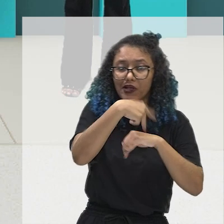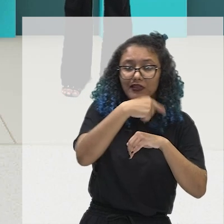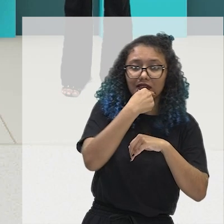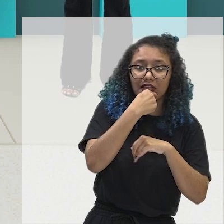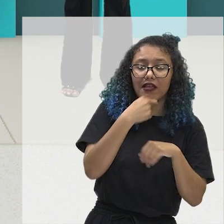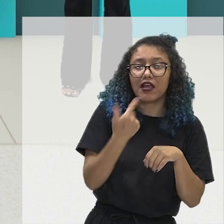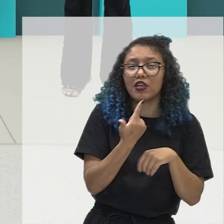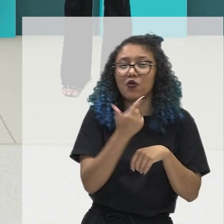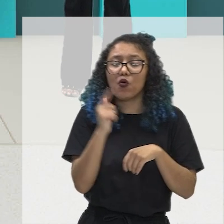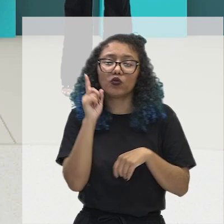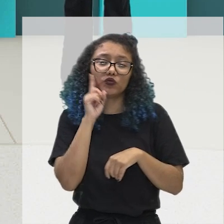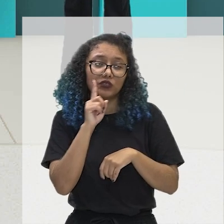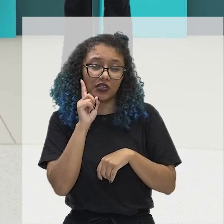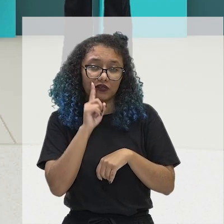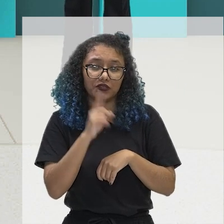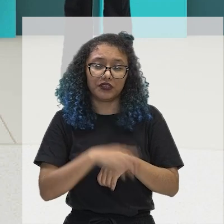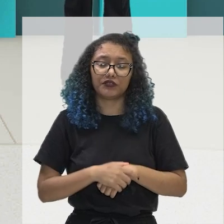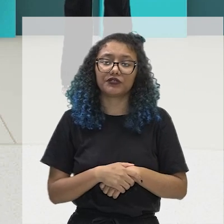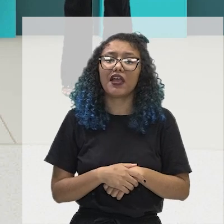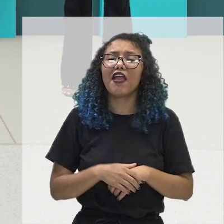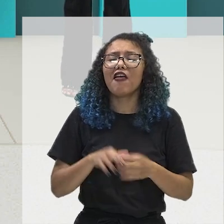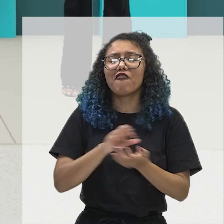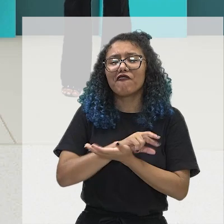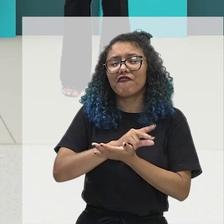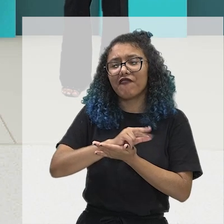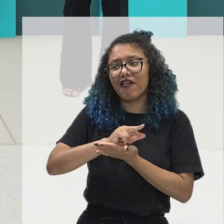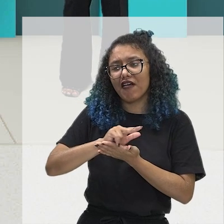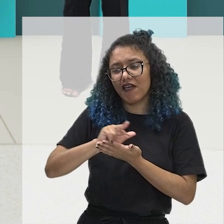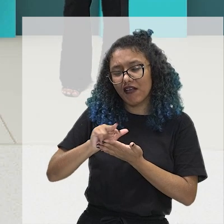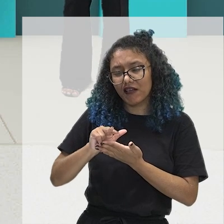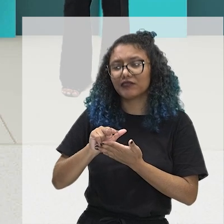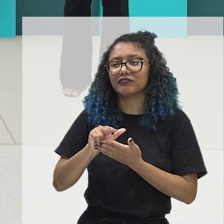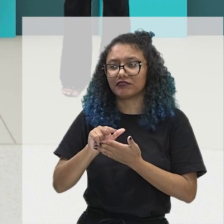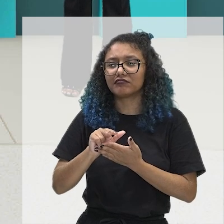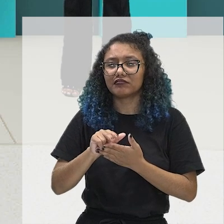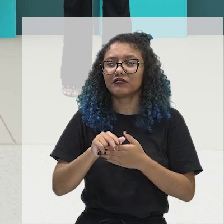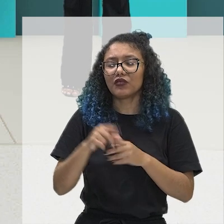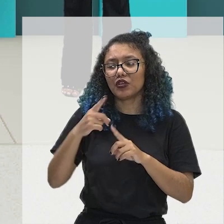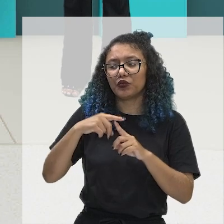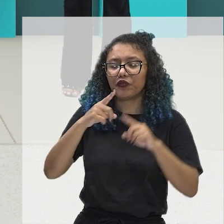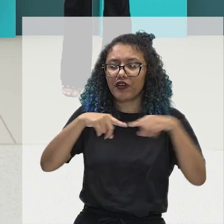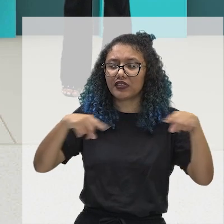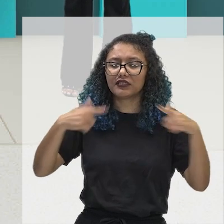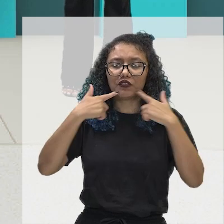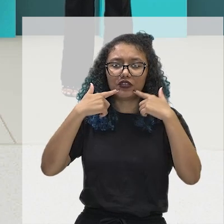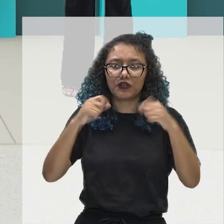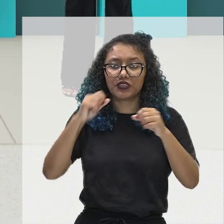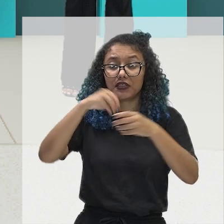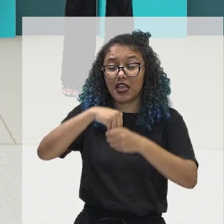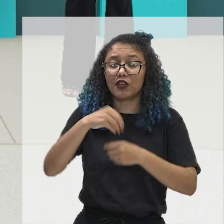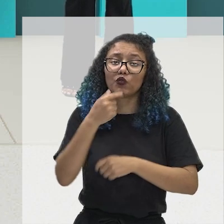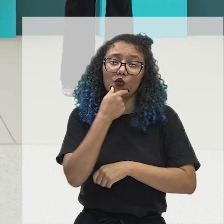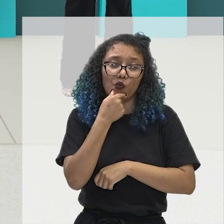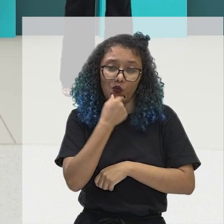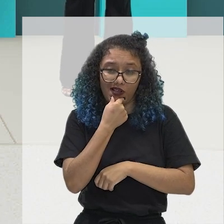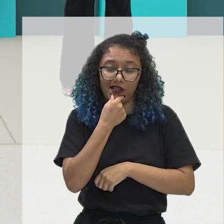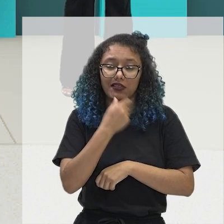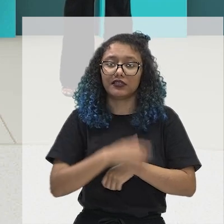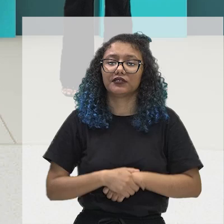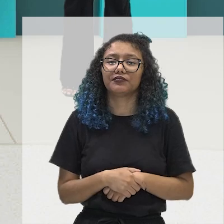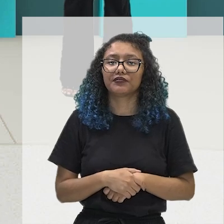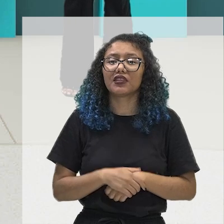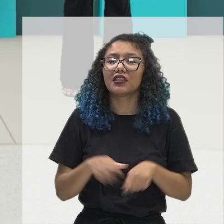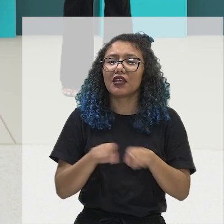uma das diversas variações linguísticas na língua inglesa. Então, ainda sobre isso, nós vamos ver